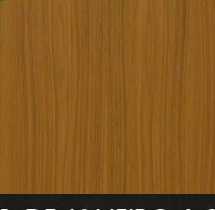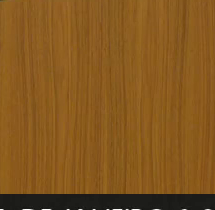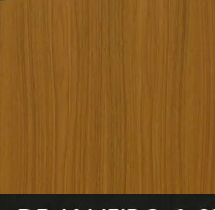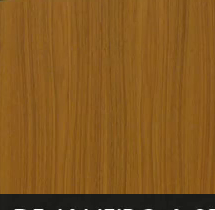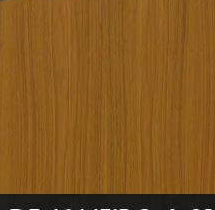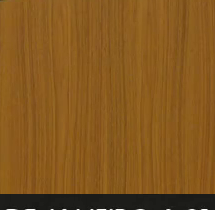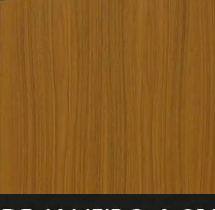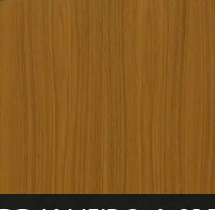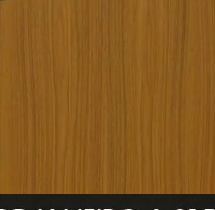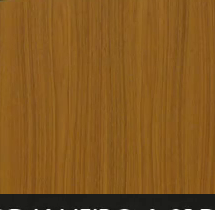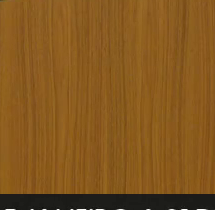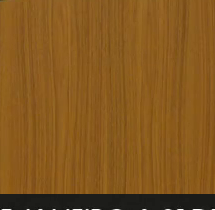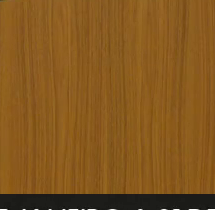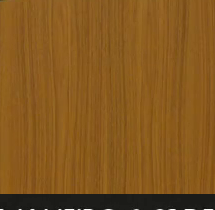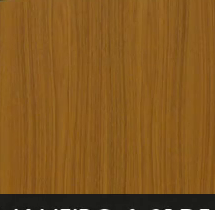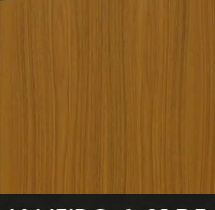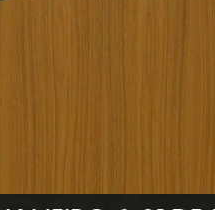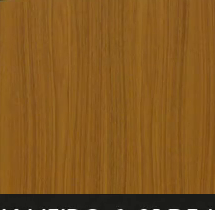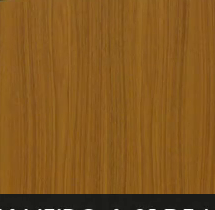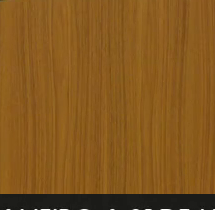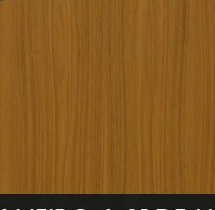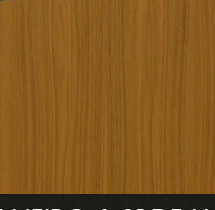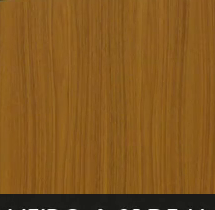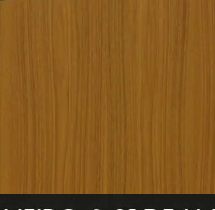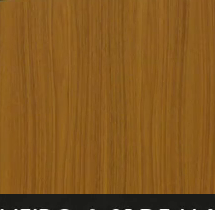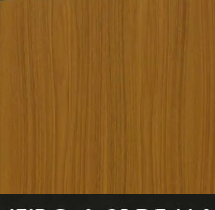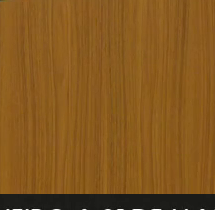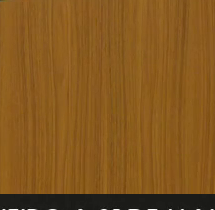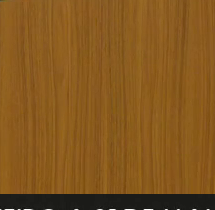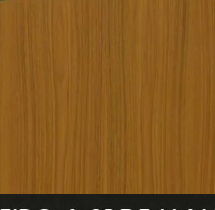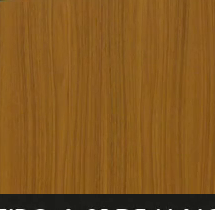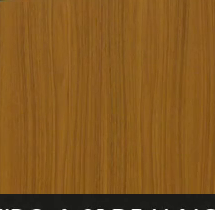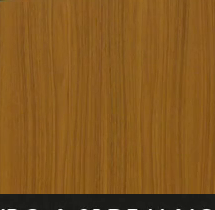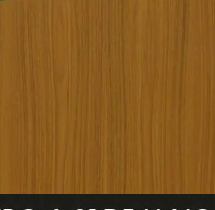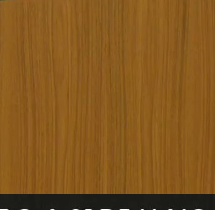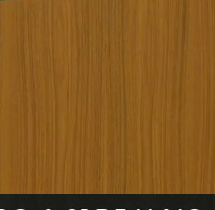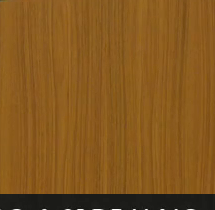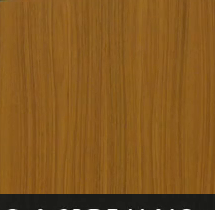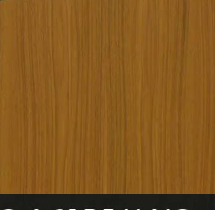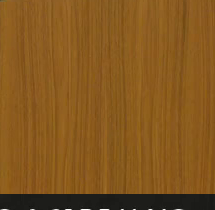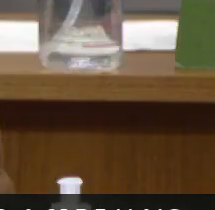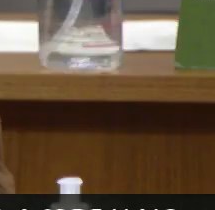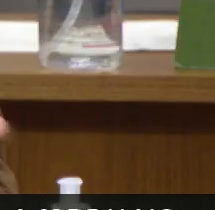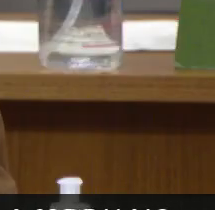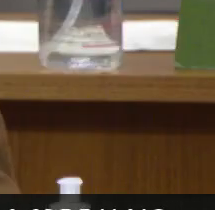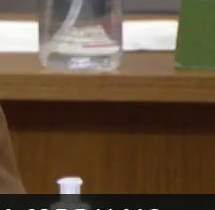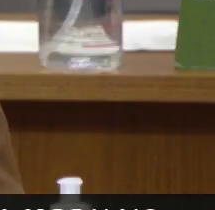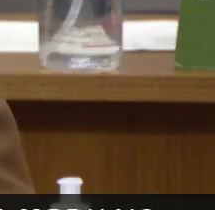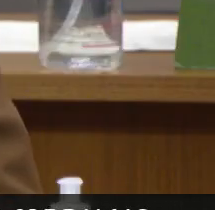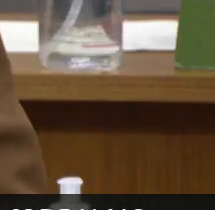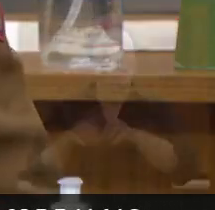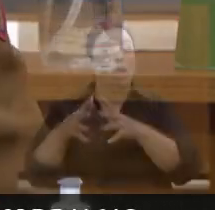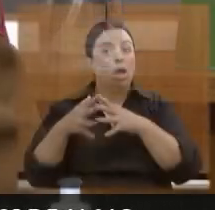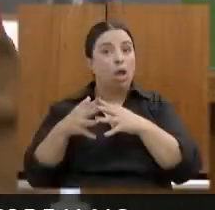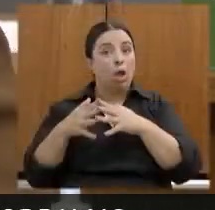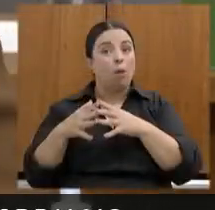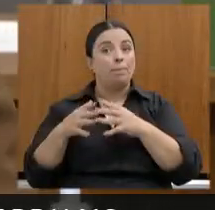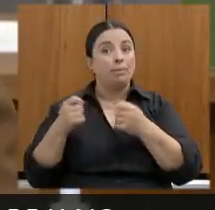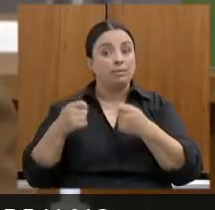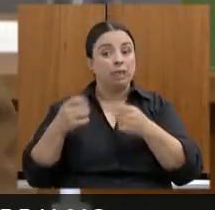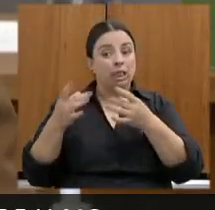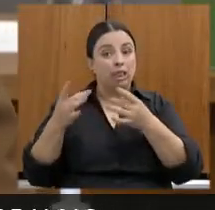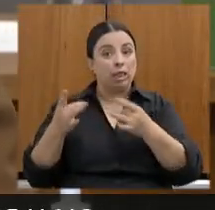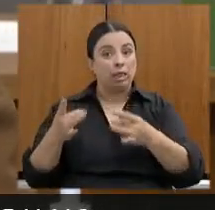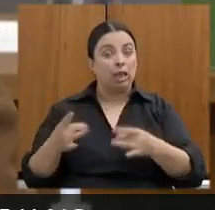problemas complexos não há solução simples a gente precisa de solução complexa que depois pode talvez até